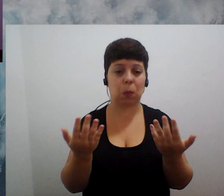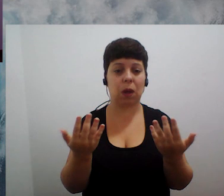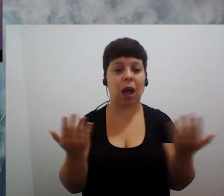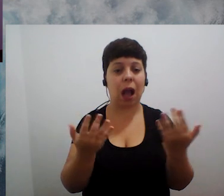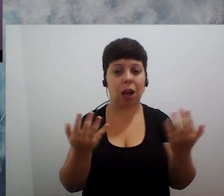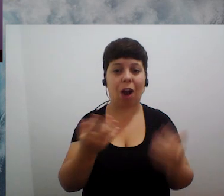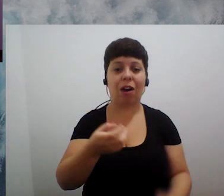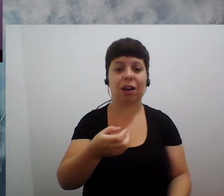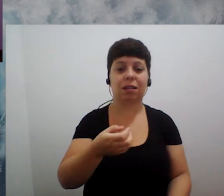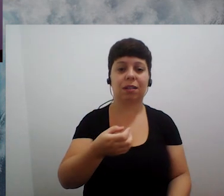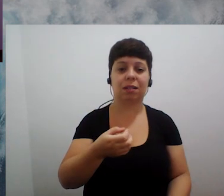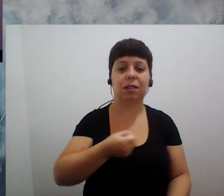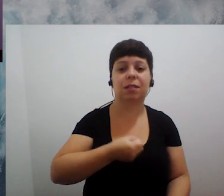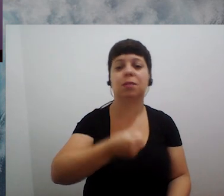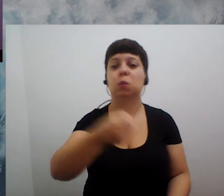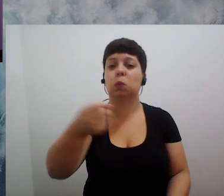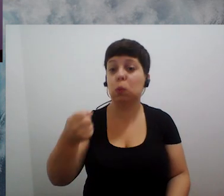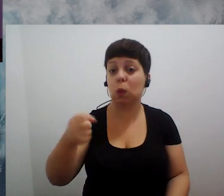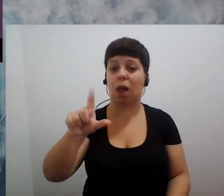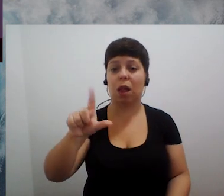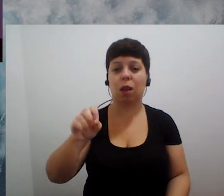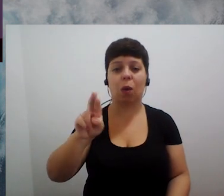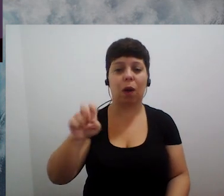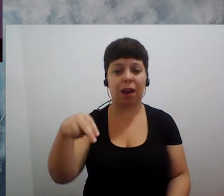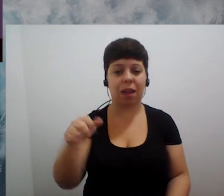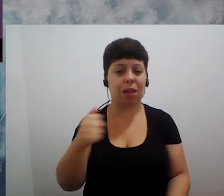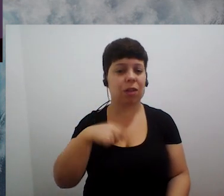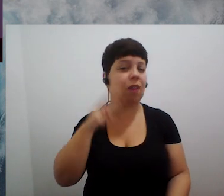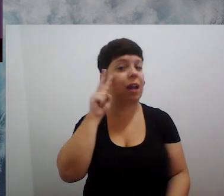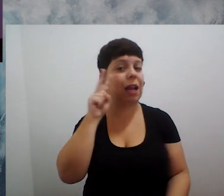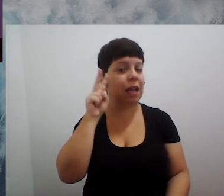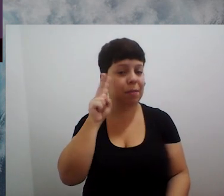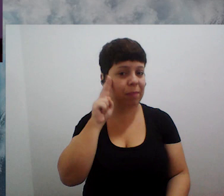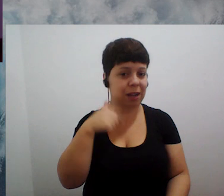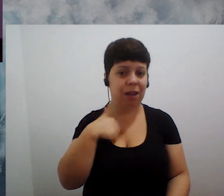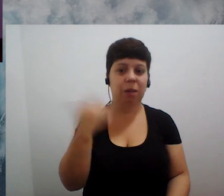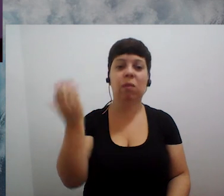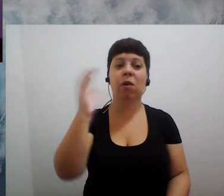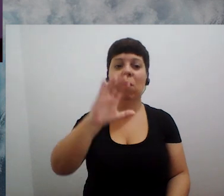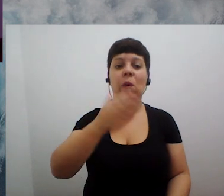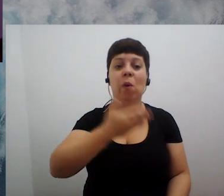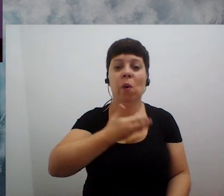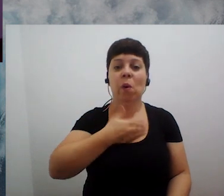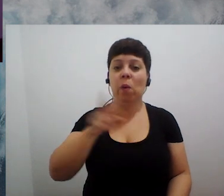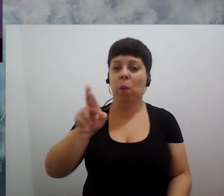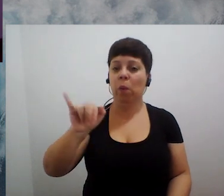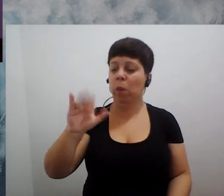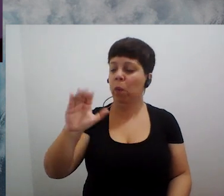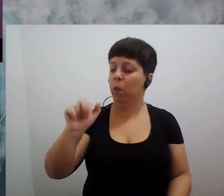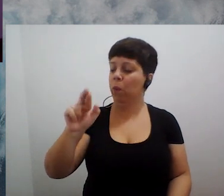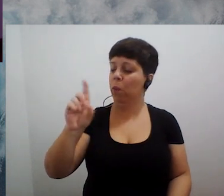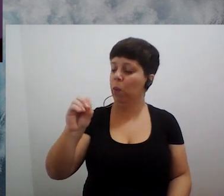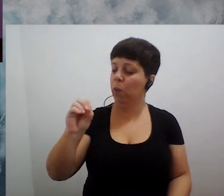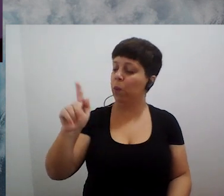Parabéns. Aí, outra coisa, para passar a bola para a Lorena aqui, eu tava lembrando de uma postagem com um amigo meu,